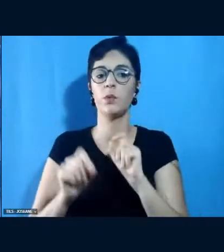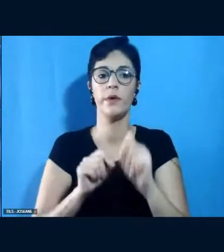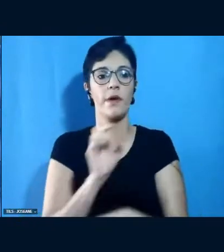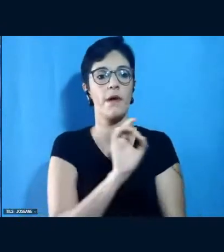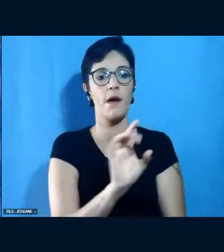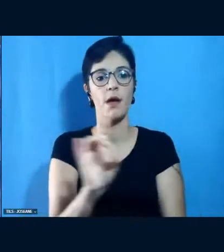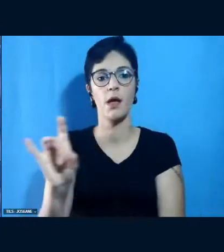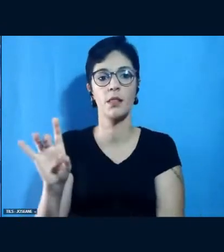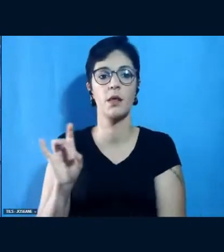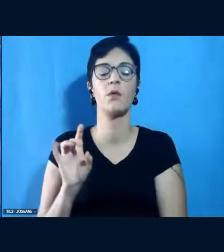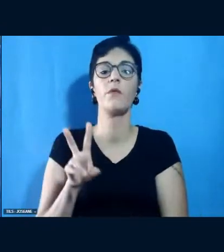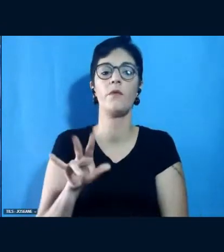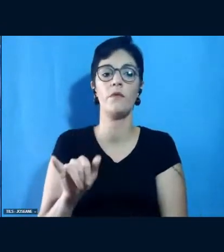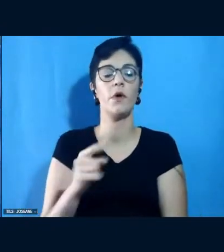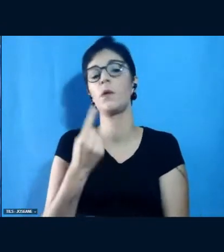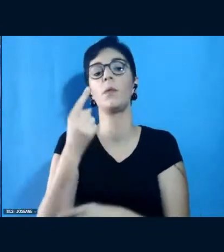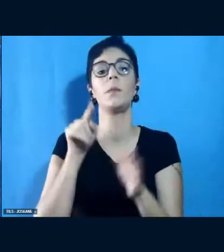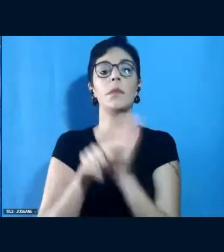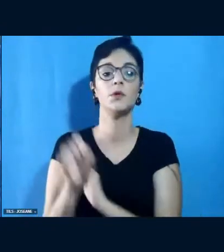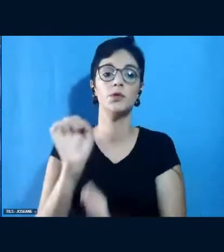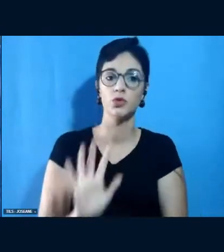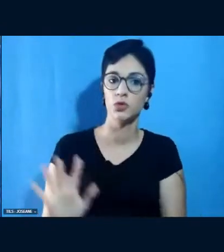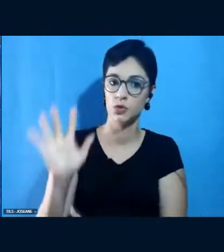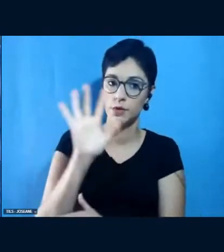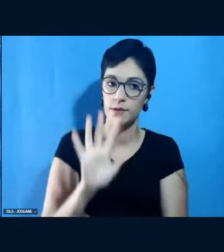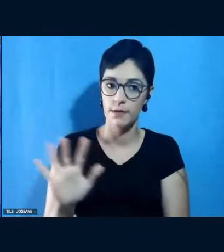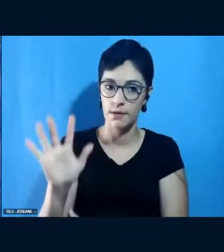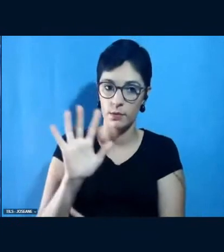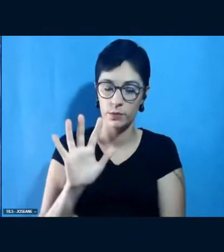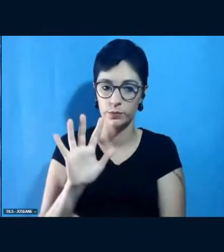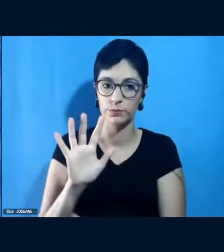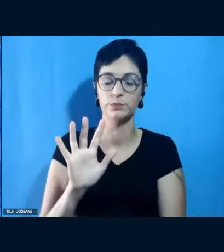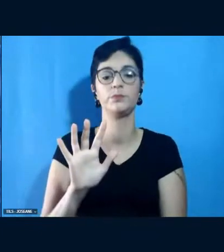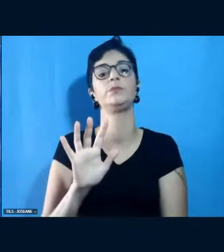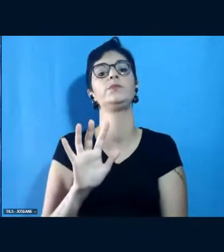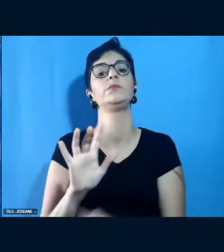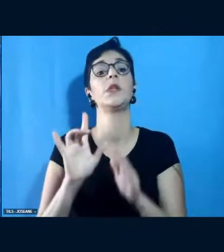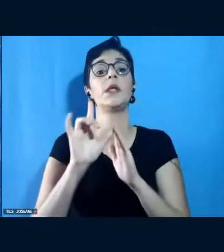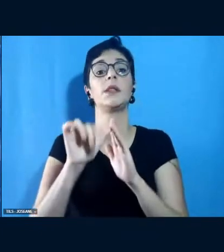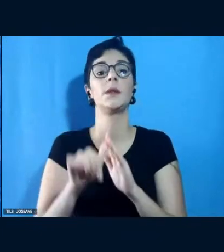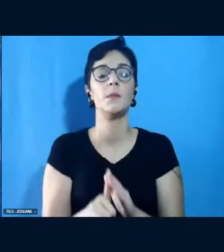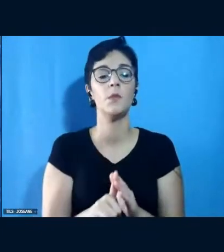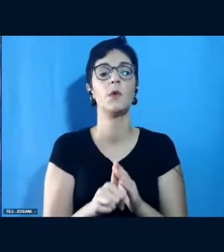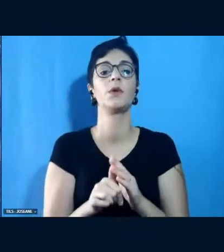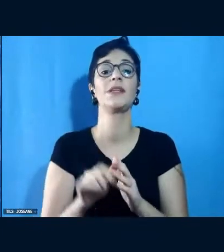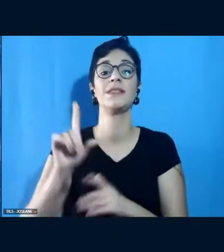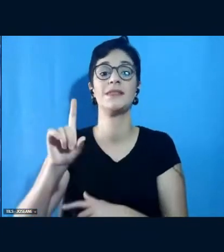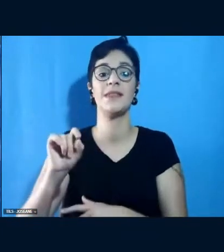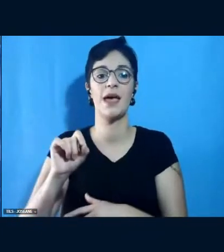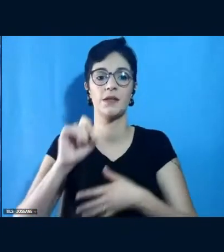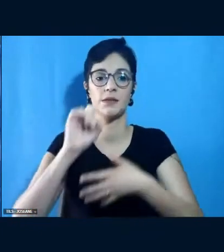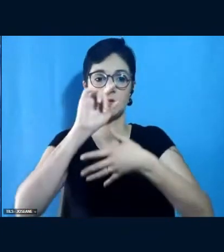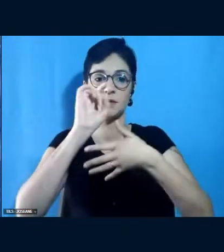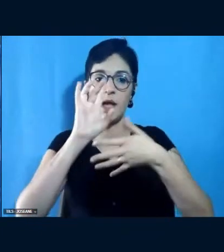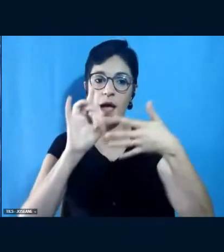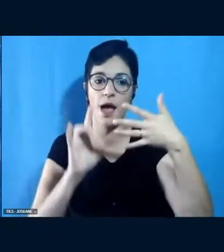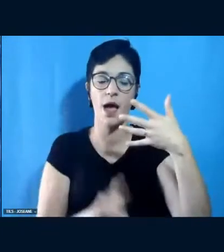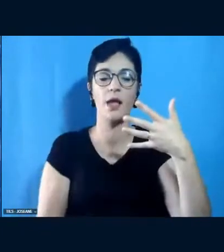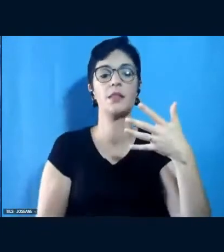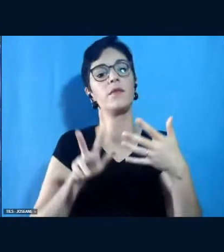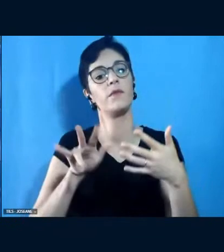uma pergunta geral e depois cada um dos apresentadores responderia as quatro perguntas. Eu só vou completar